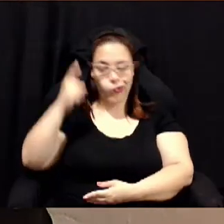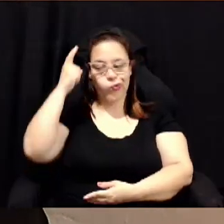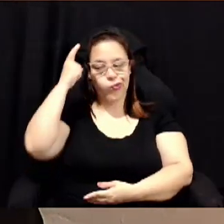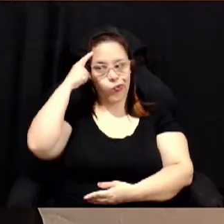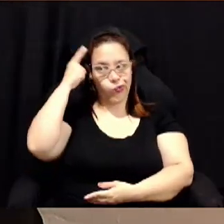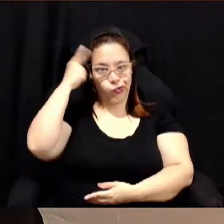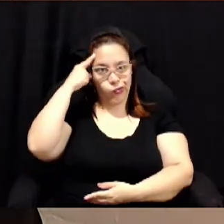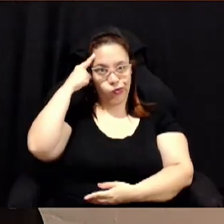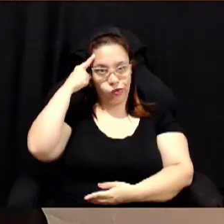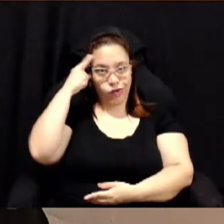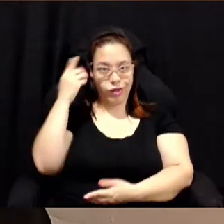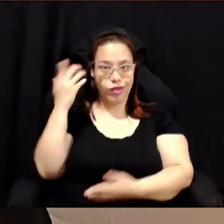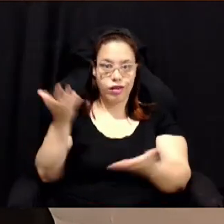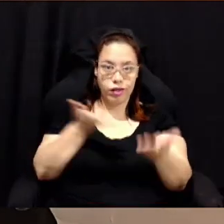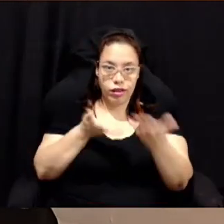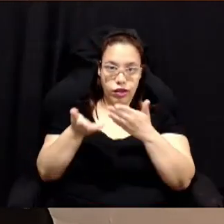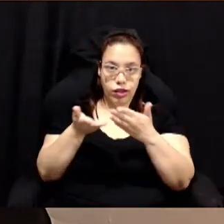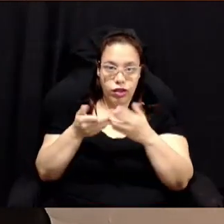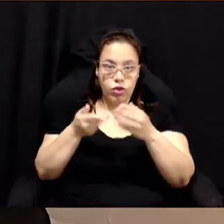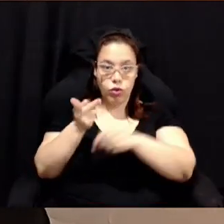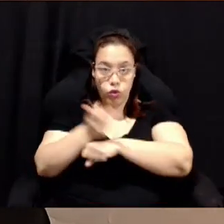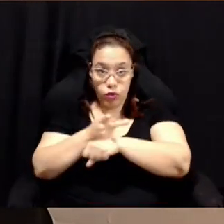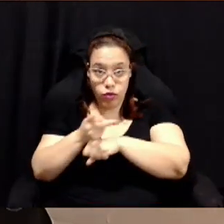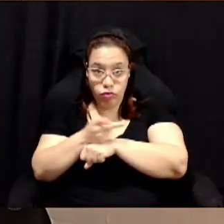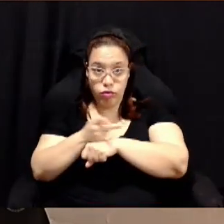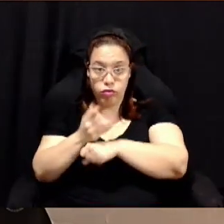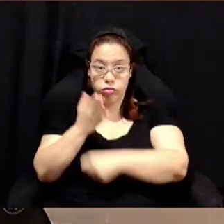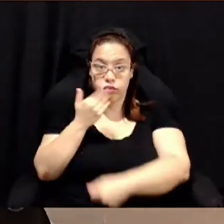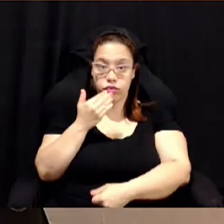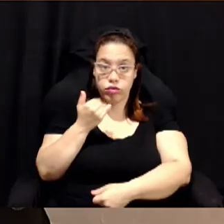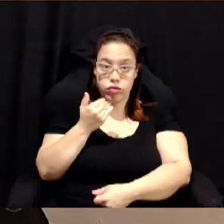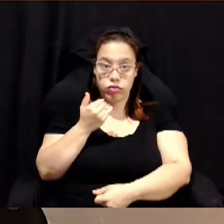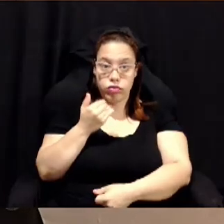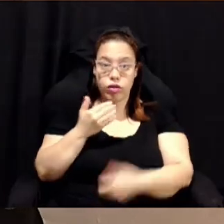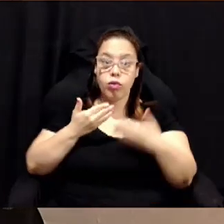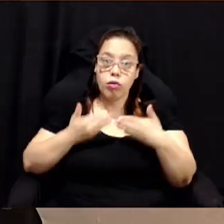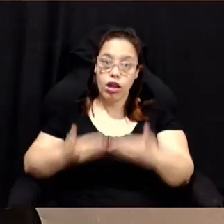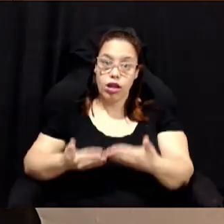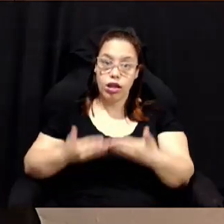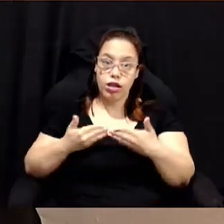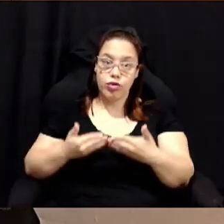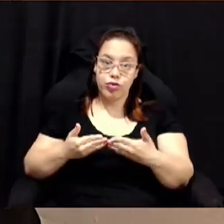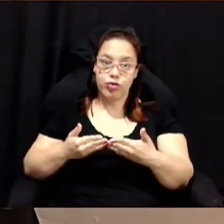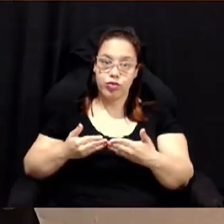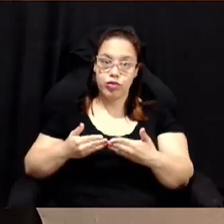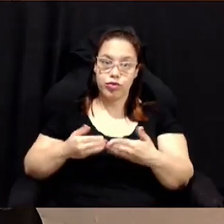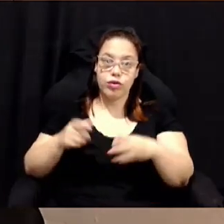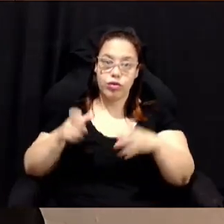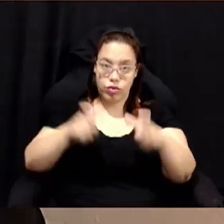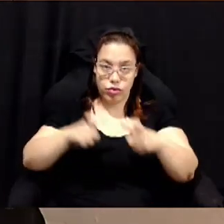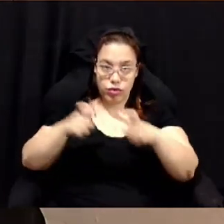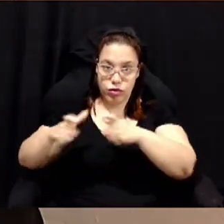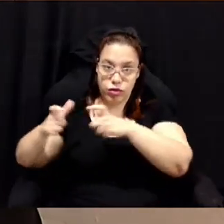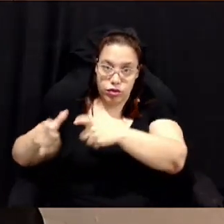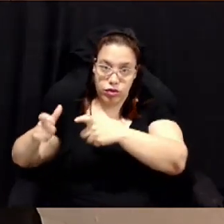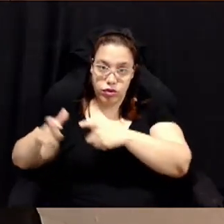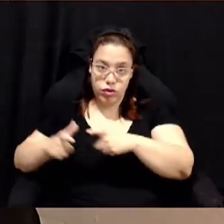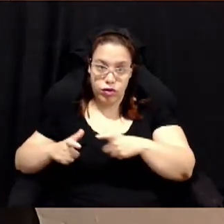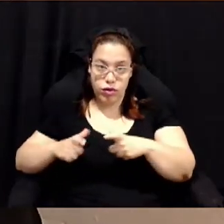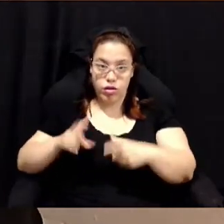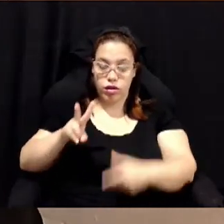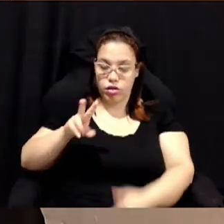uma galera que tem procurado uma comida mais leve, estão aqui esses pratos que são